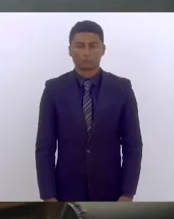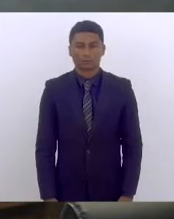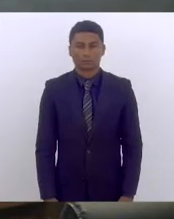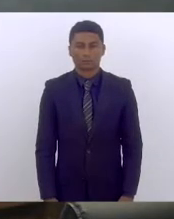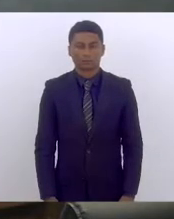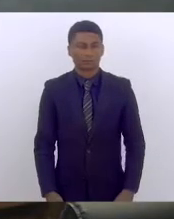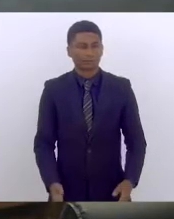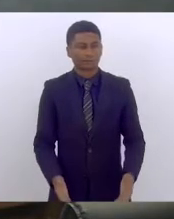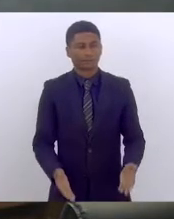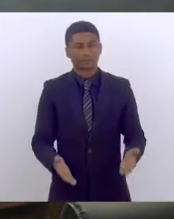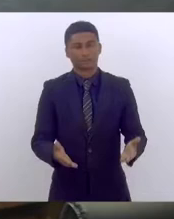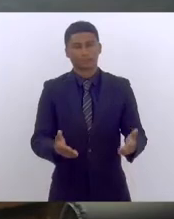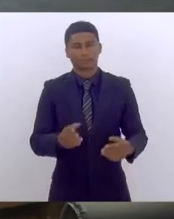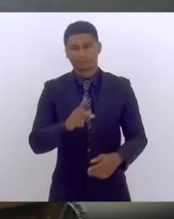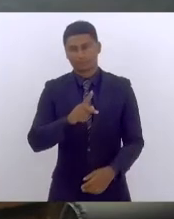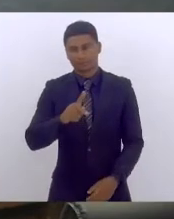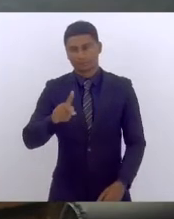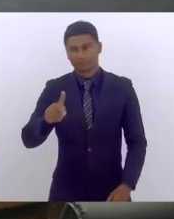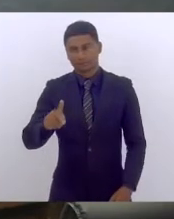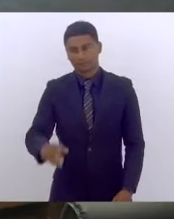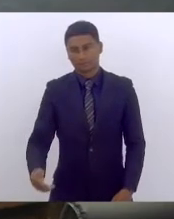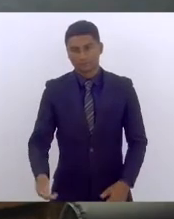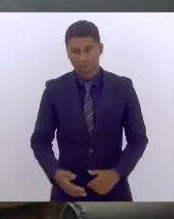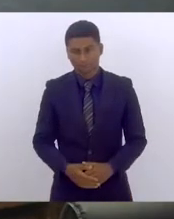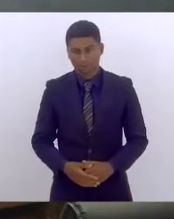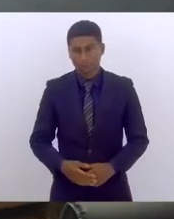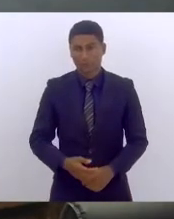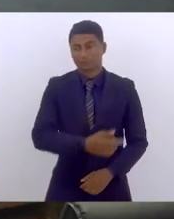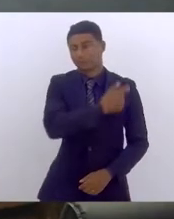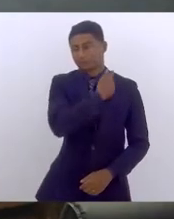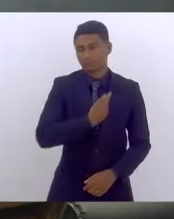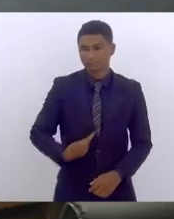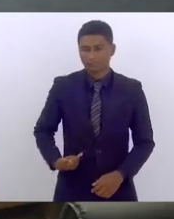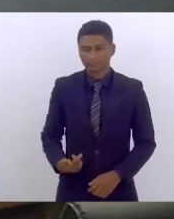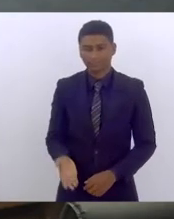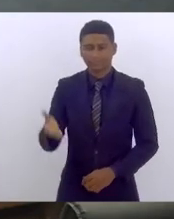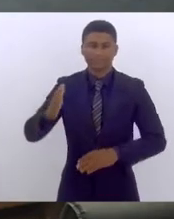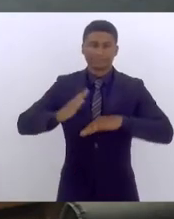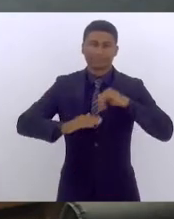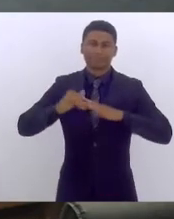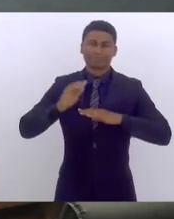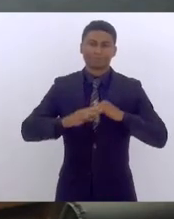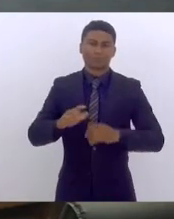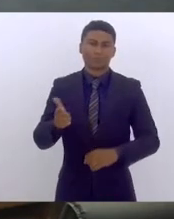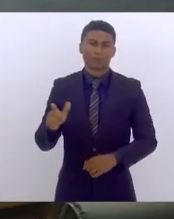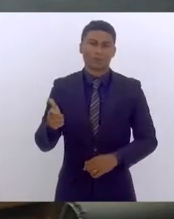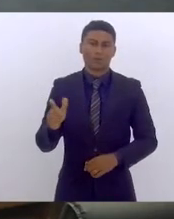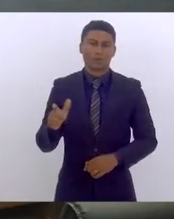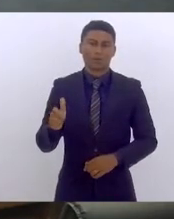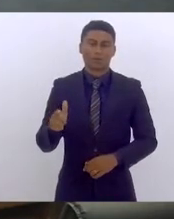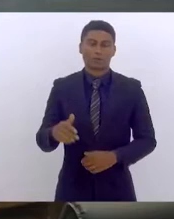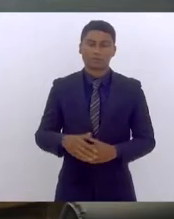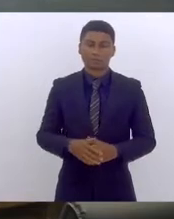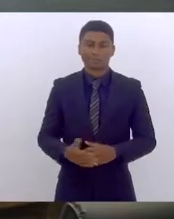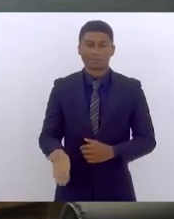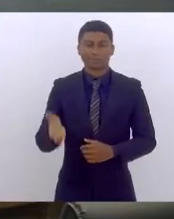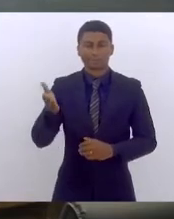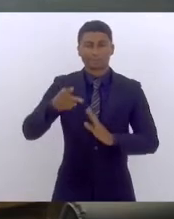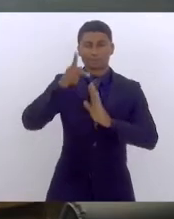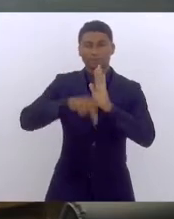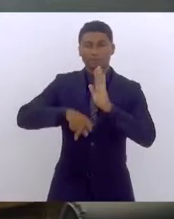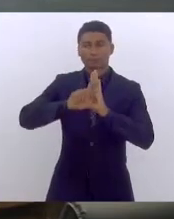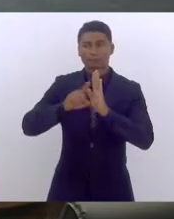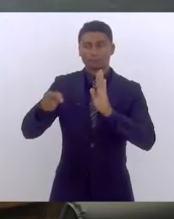Senhora Presidente, este governo é tão incompetente que nem redigir projeto de